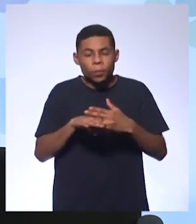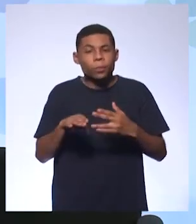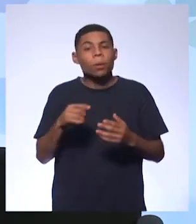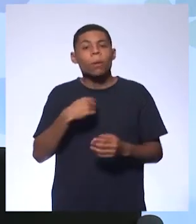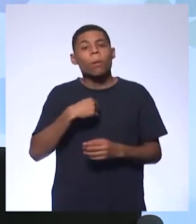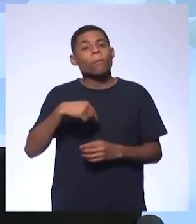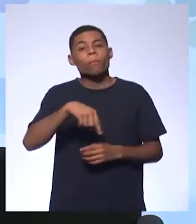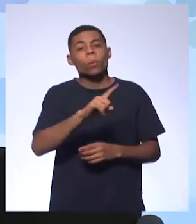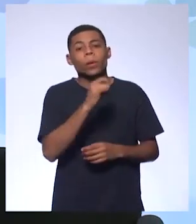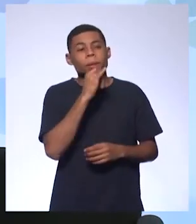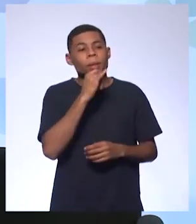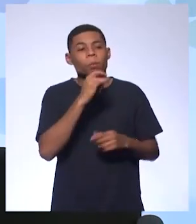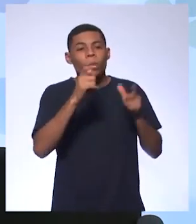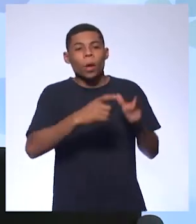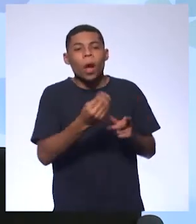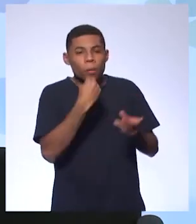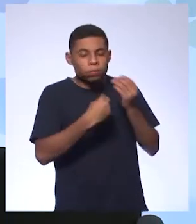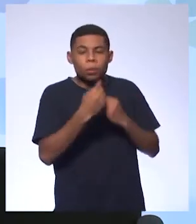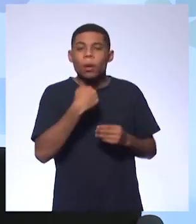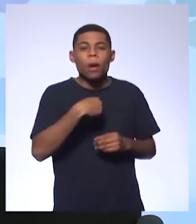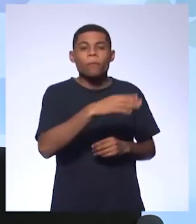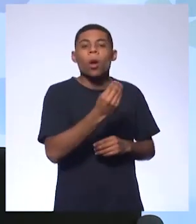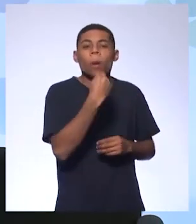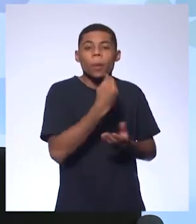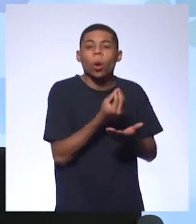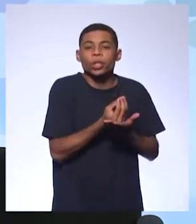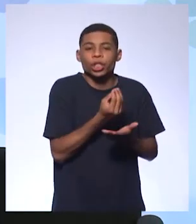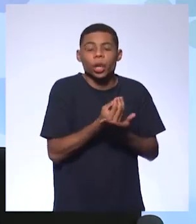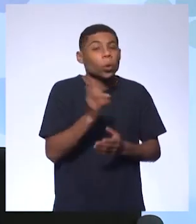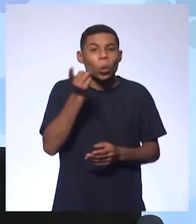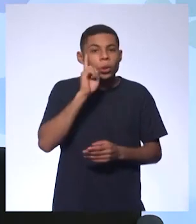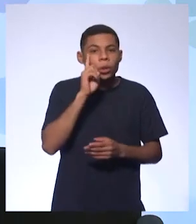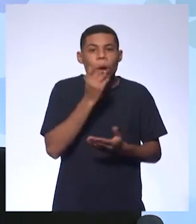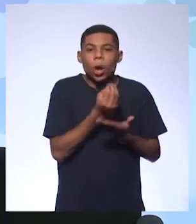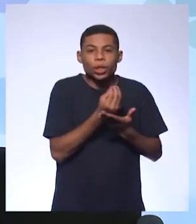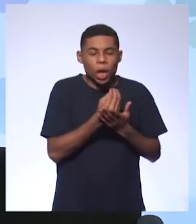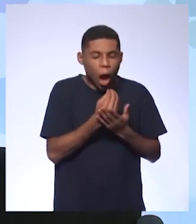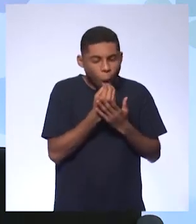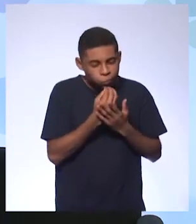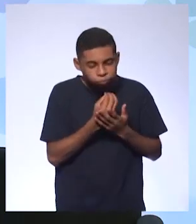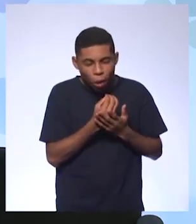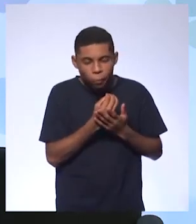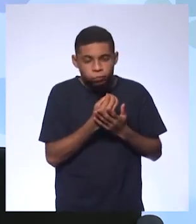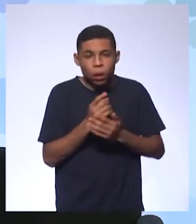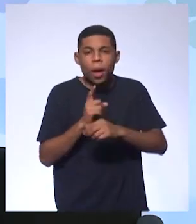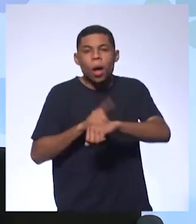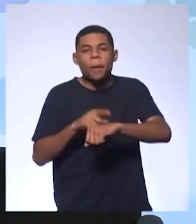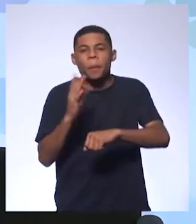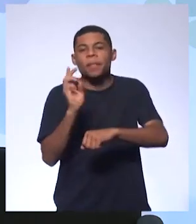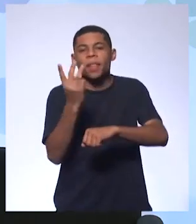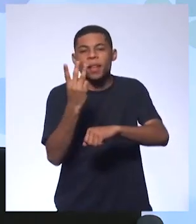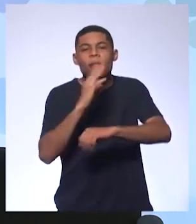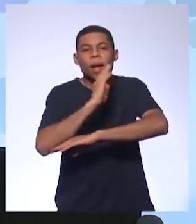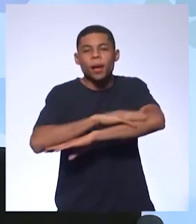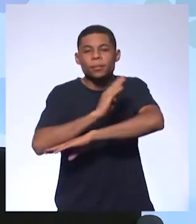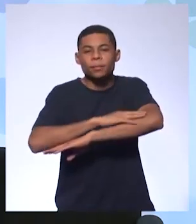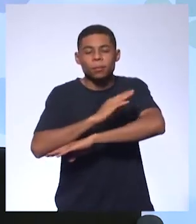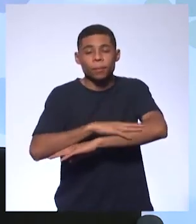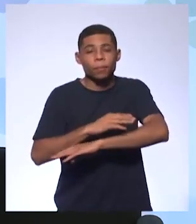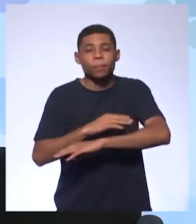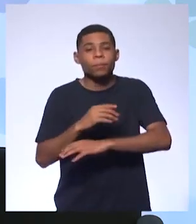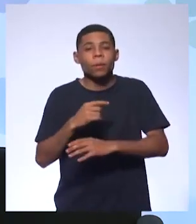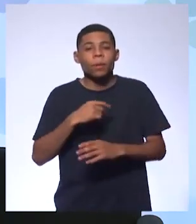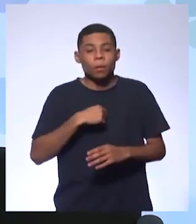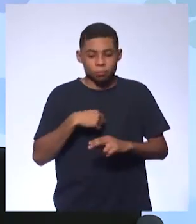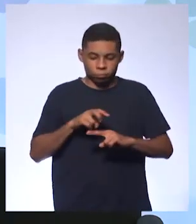eu vou ali na cantina e como uma coxinha. Todo dia, por volta das 15h, eu